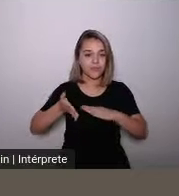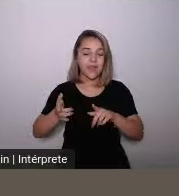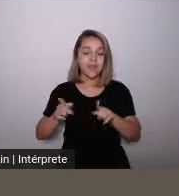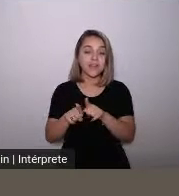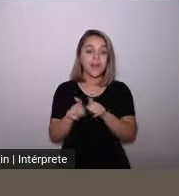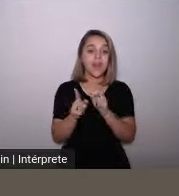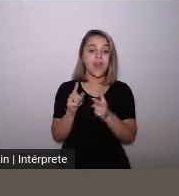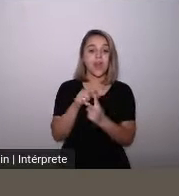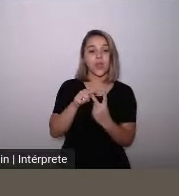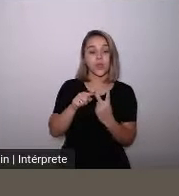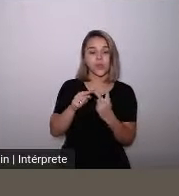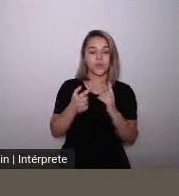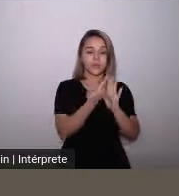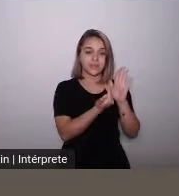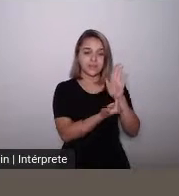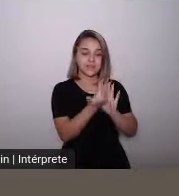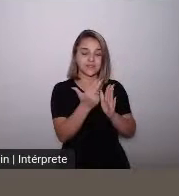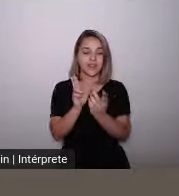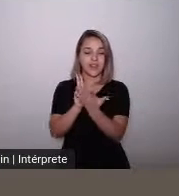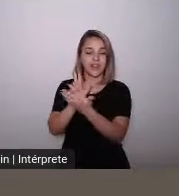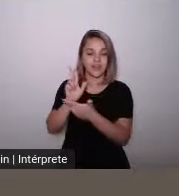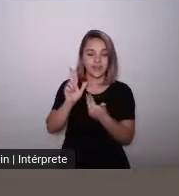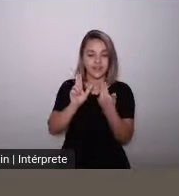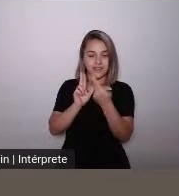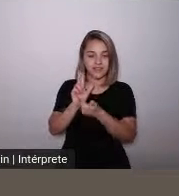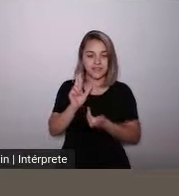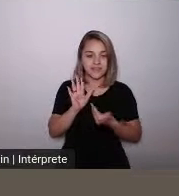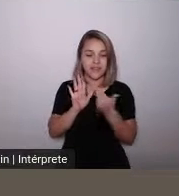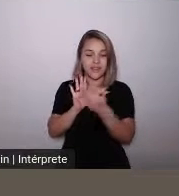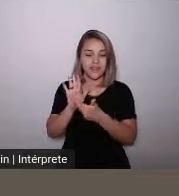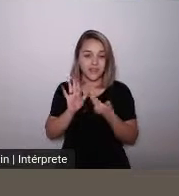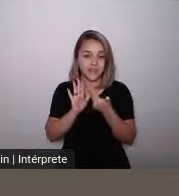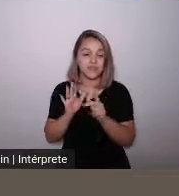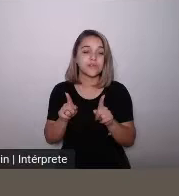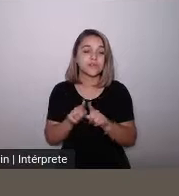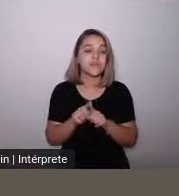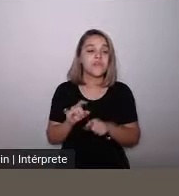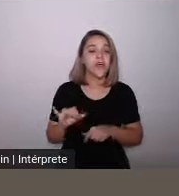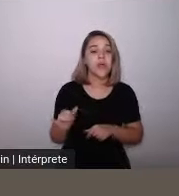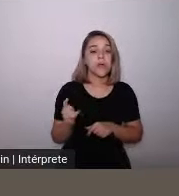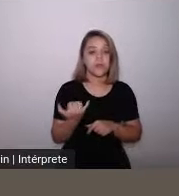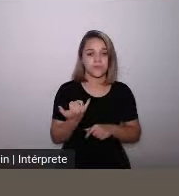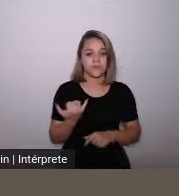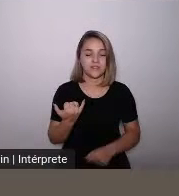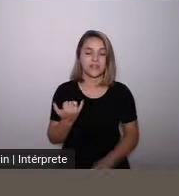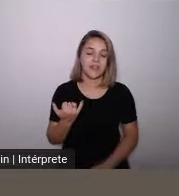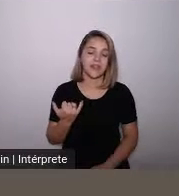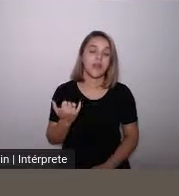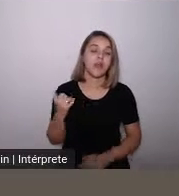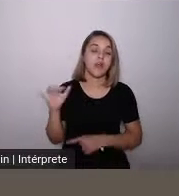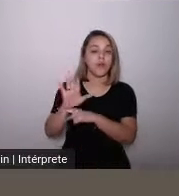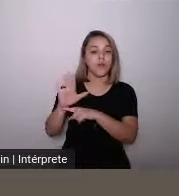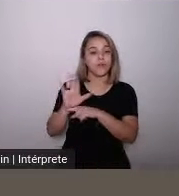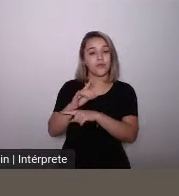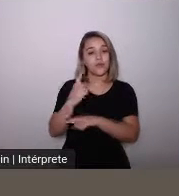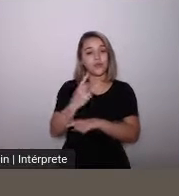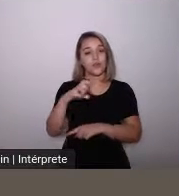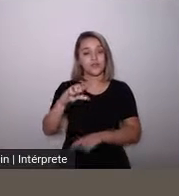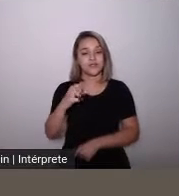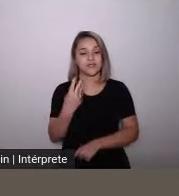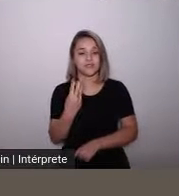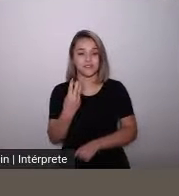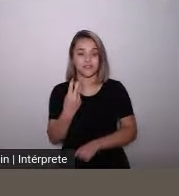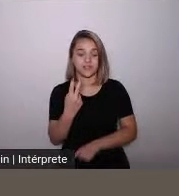que depois, enfim, ele reaproveitará em um filme de 1923 chamado Balé